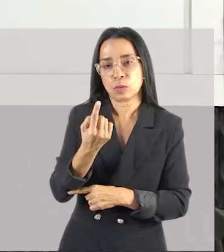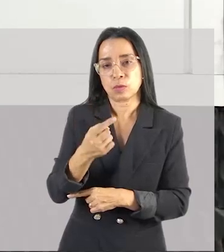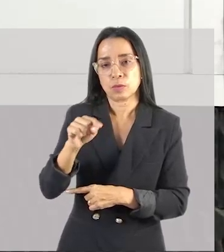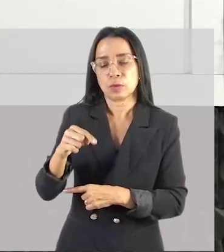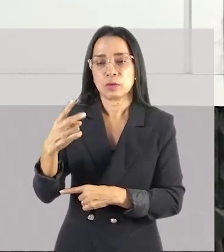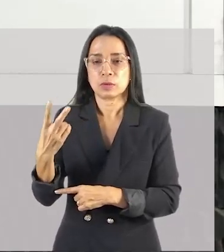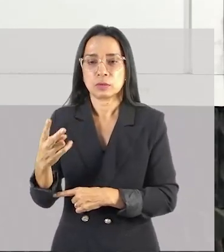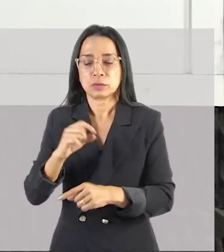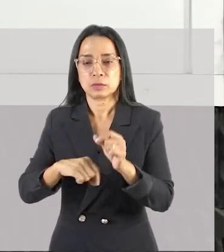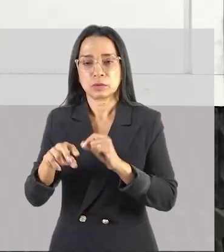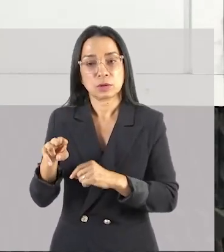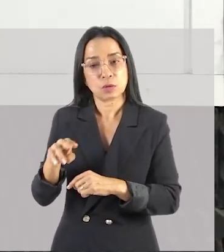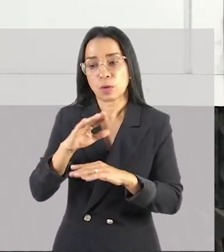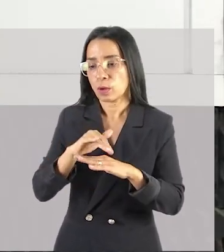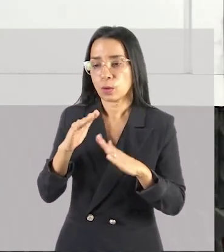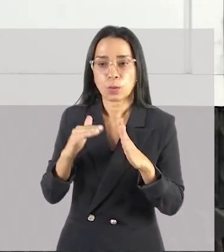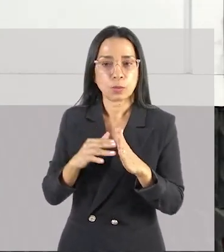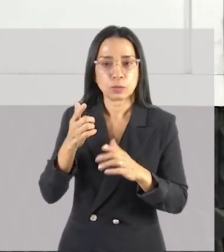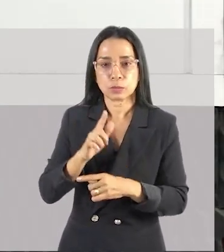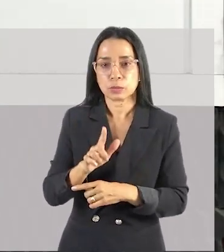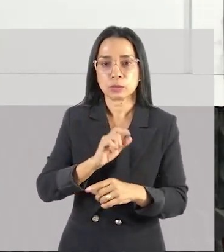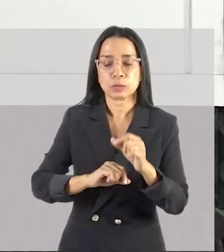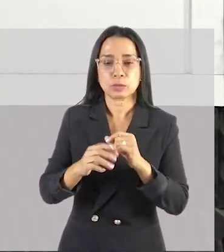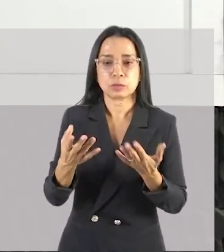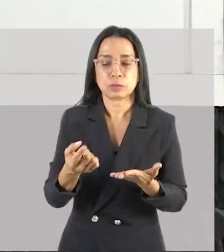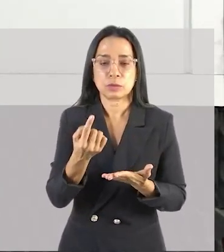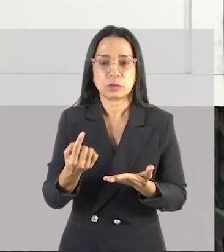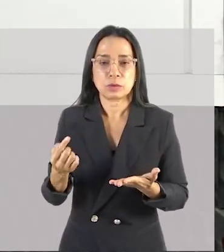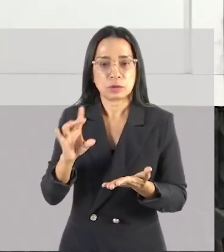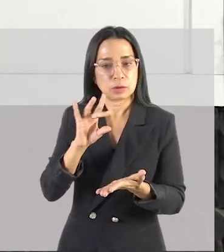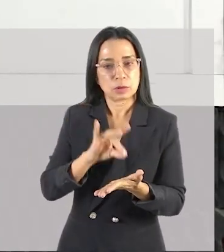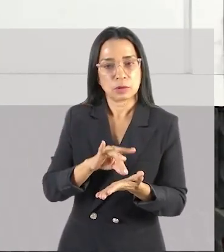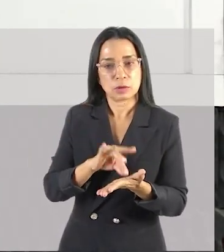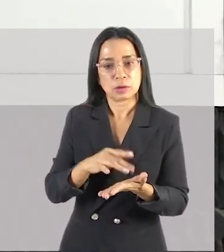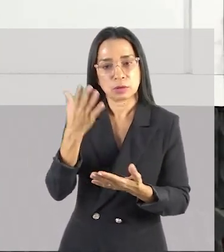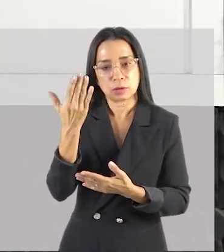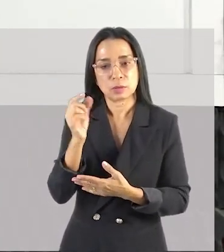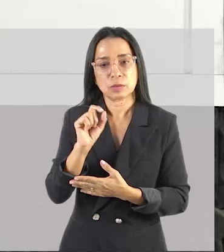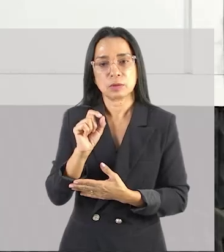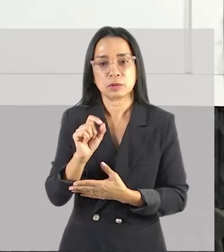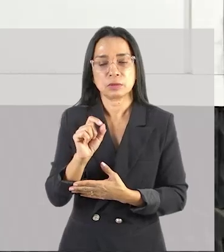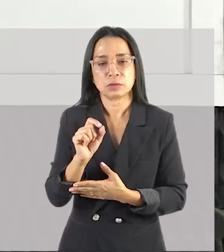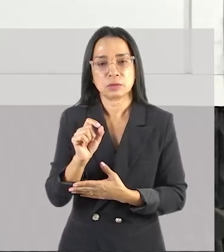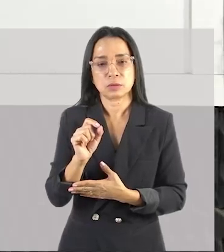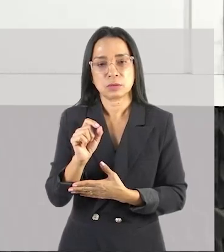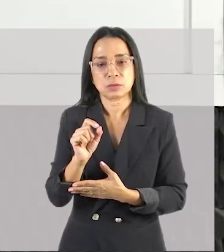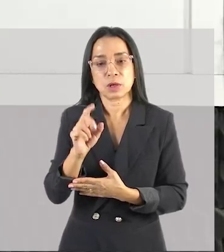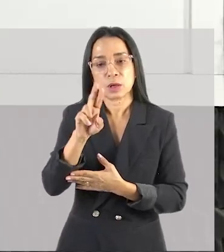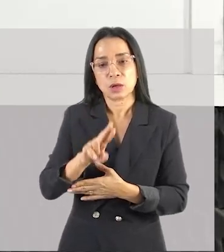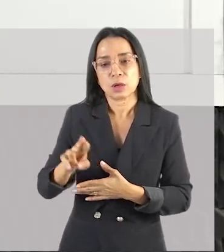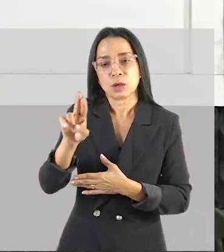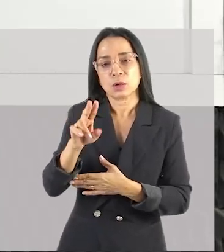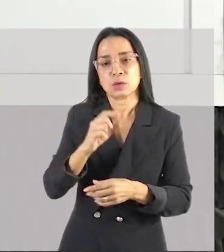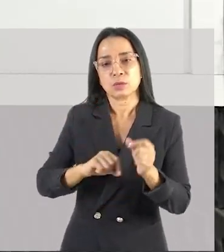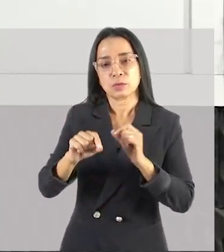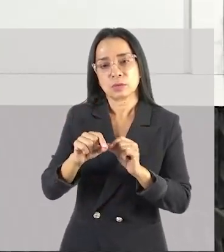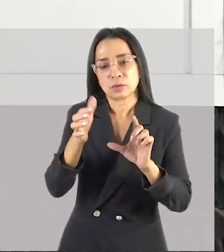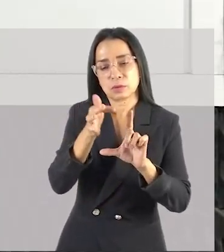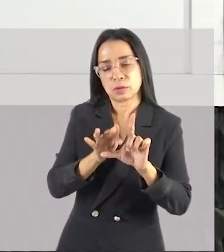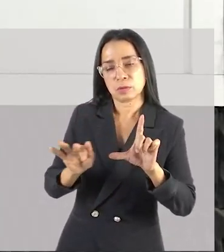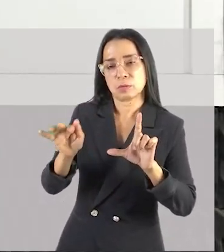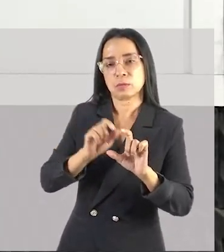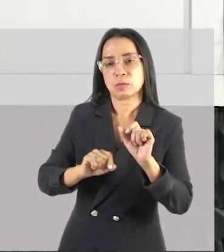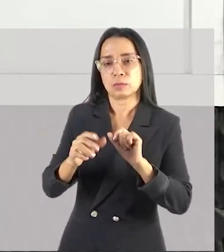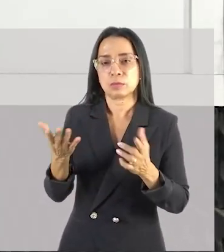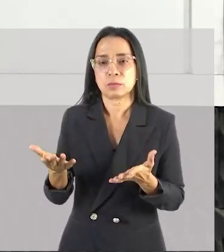Certo? Então, na verdade, você teria que saber isso, né? E aplicar direto a fórmula.